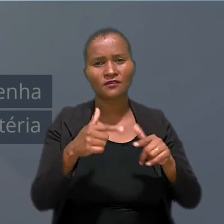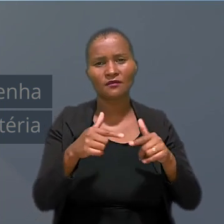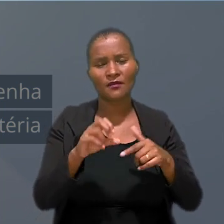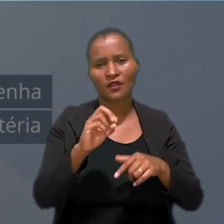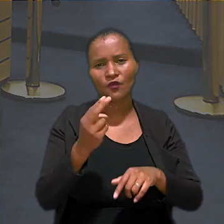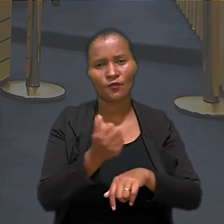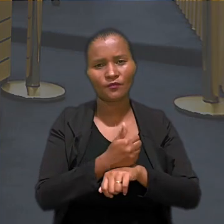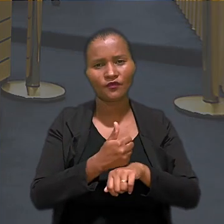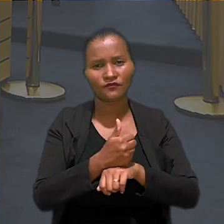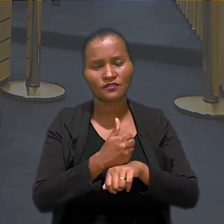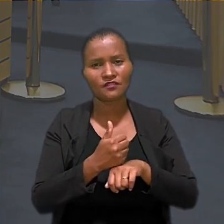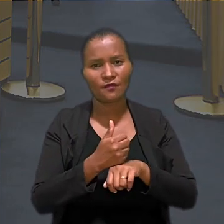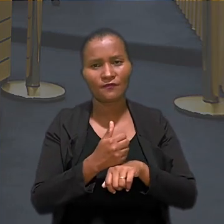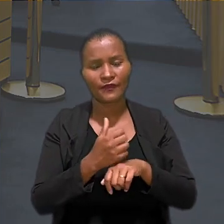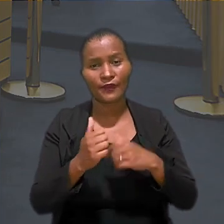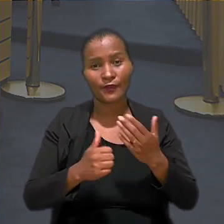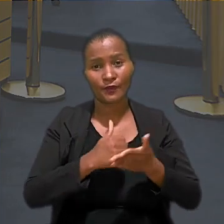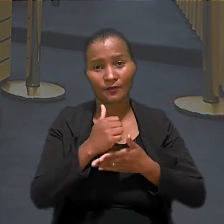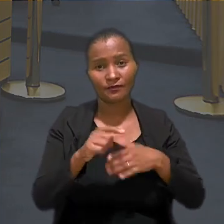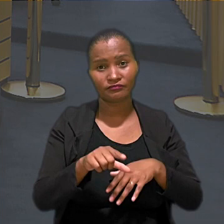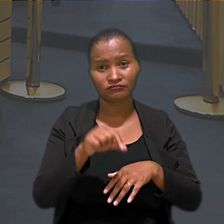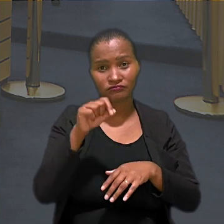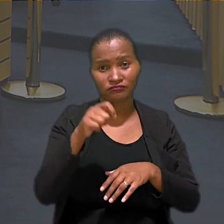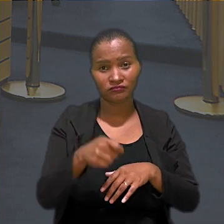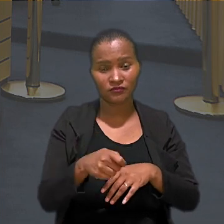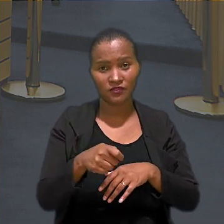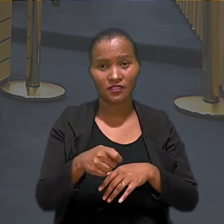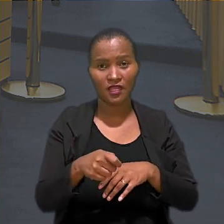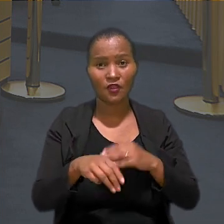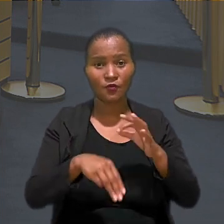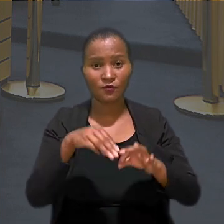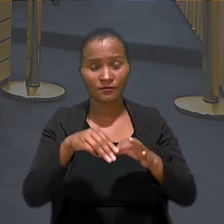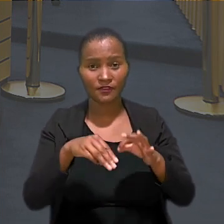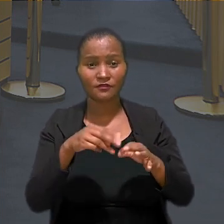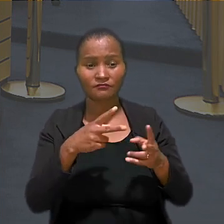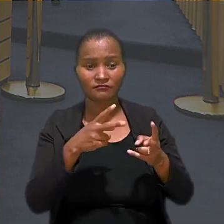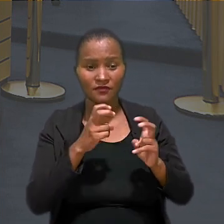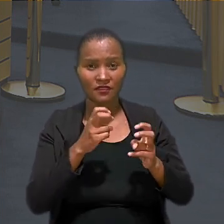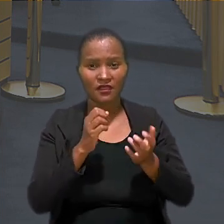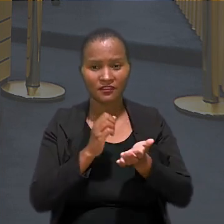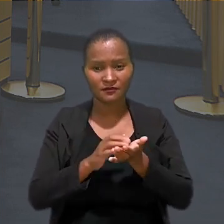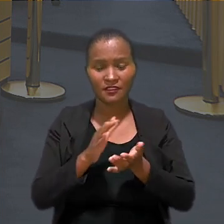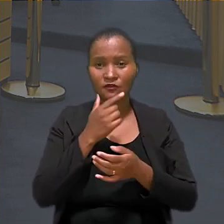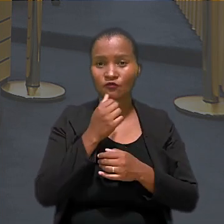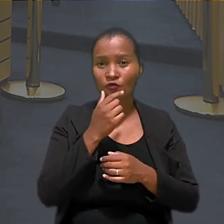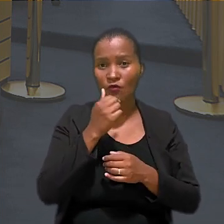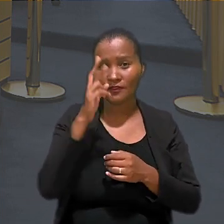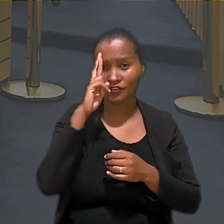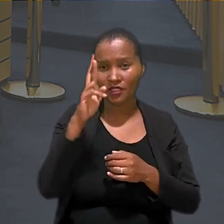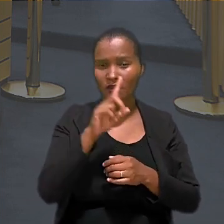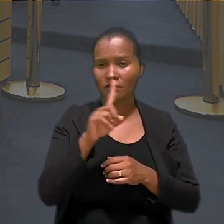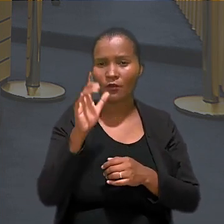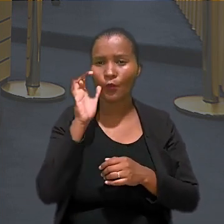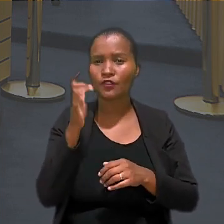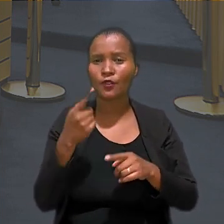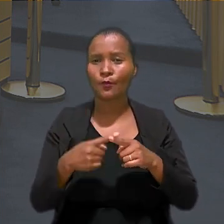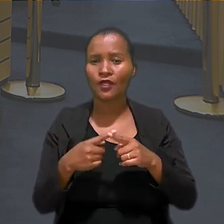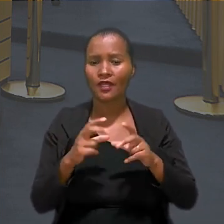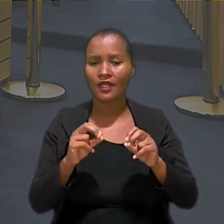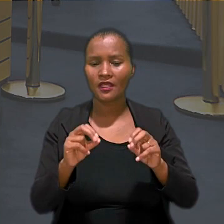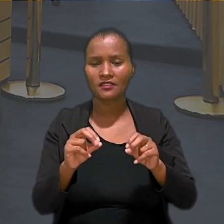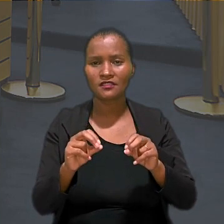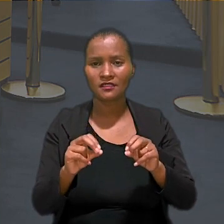ou profissão. Com base nessa definição, o ministro constatou que a dispensa do gerente não ocorreu pelo fato dele ter